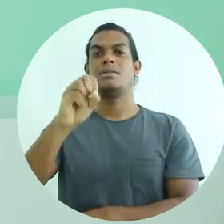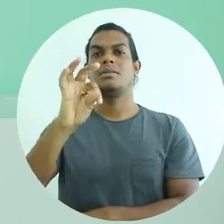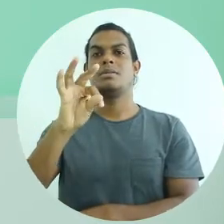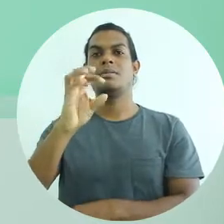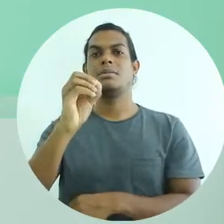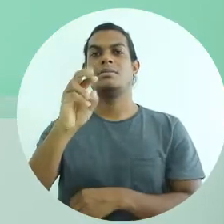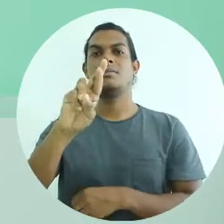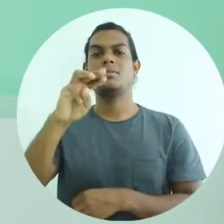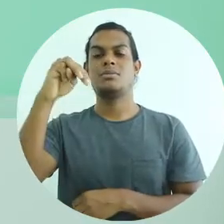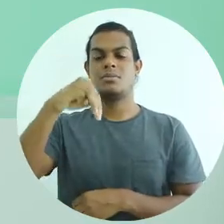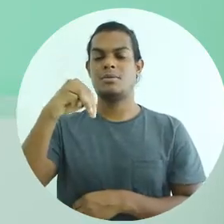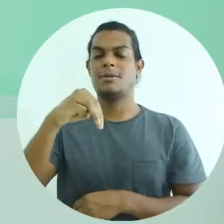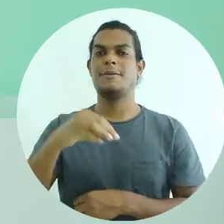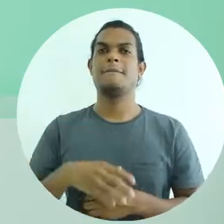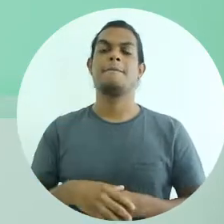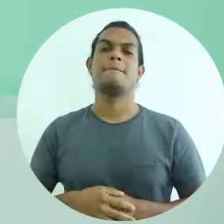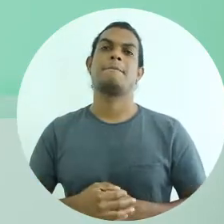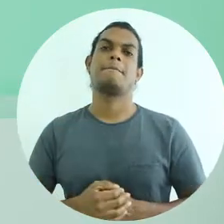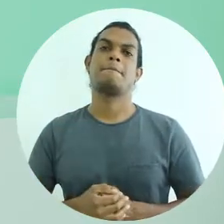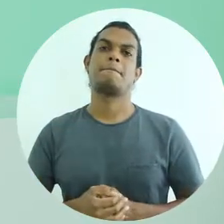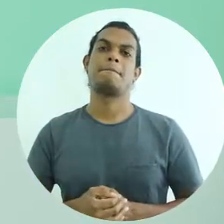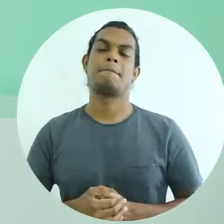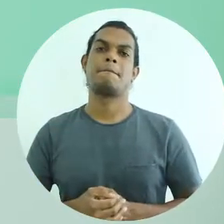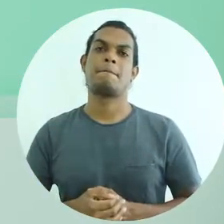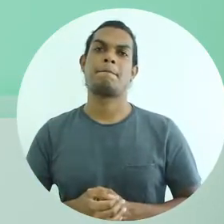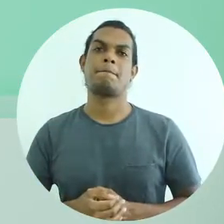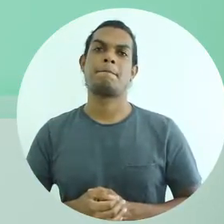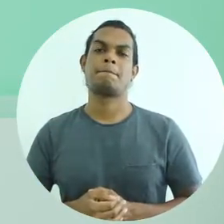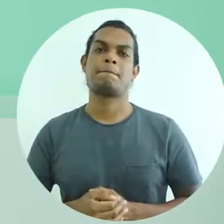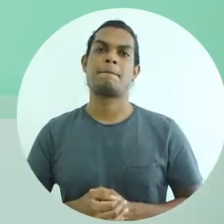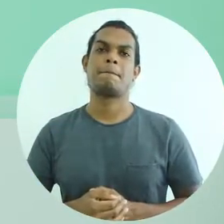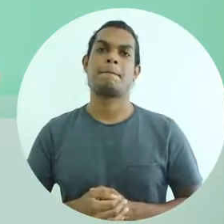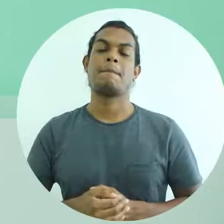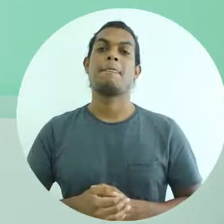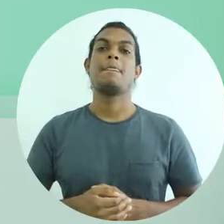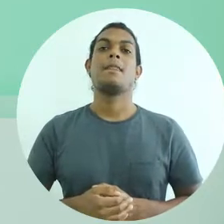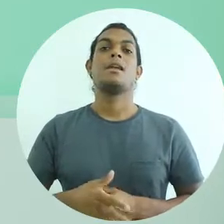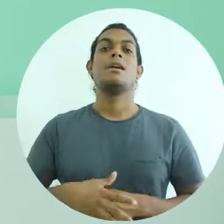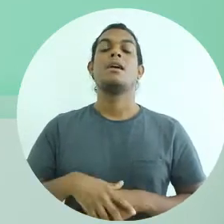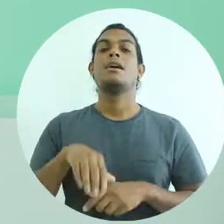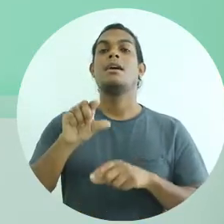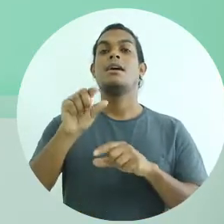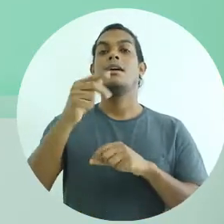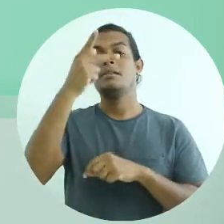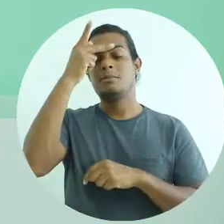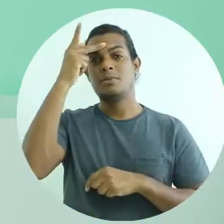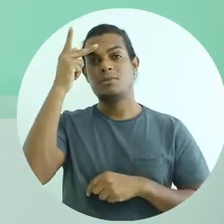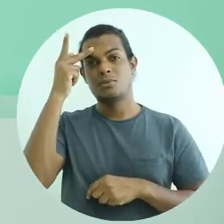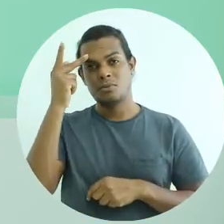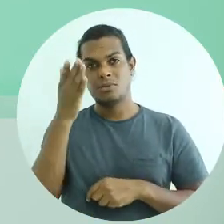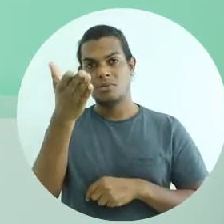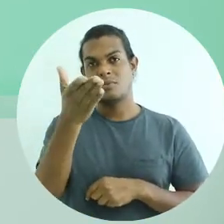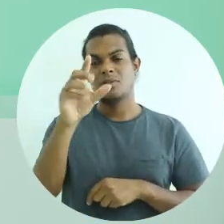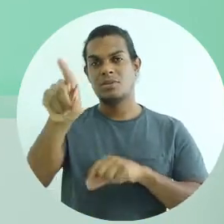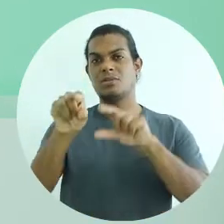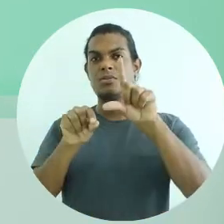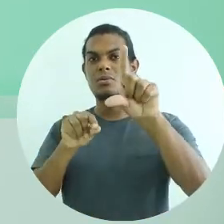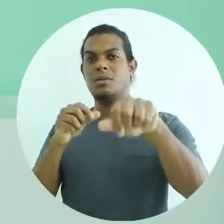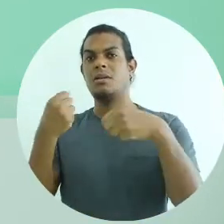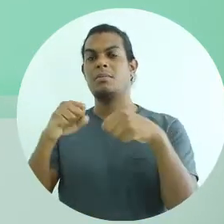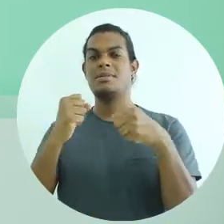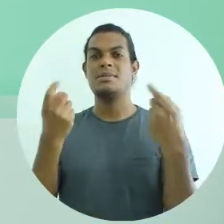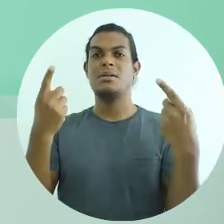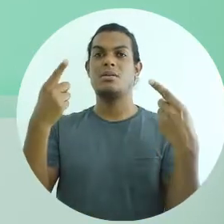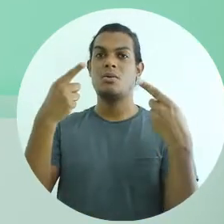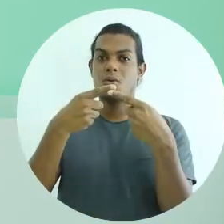nome de alguma pessoa, nenhuma ação, nenhum prazo, sem que ela concorde com aquele prazo ou com aquela ação.